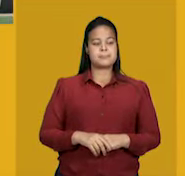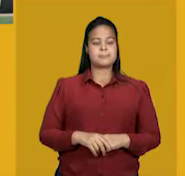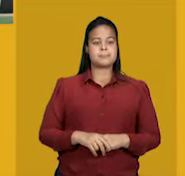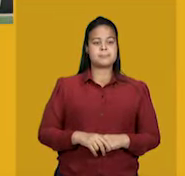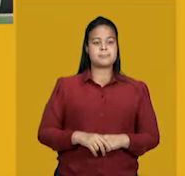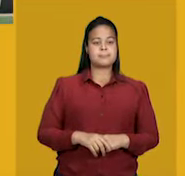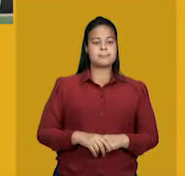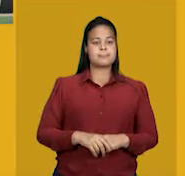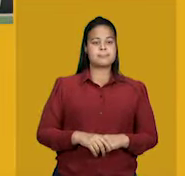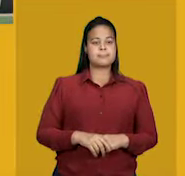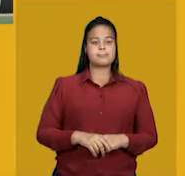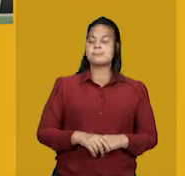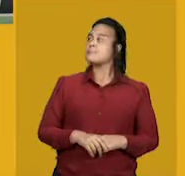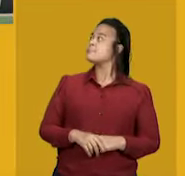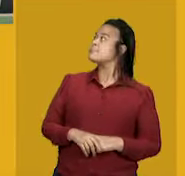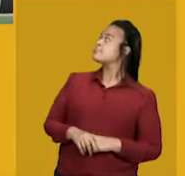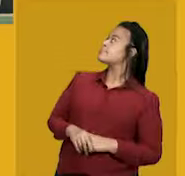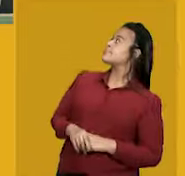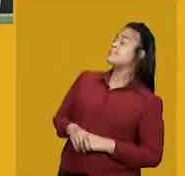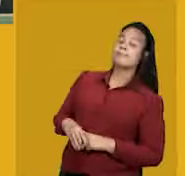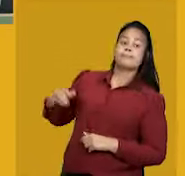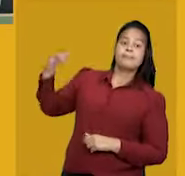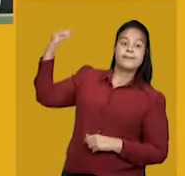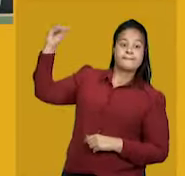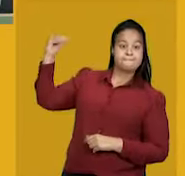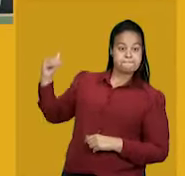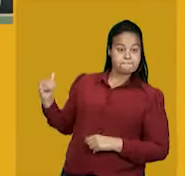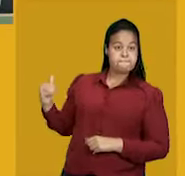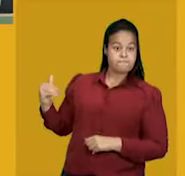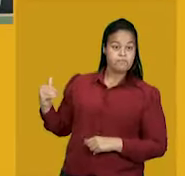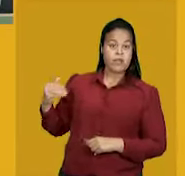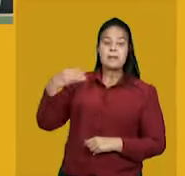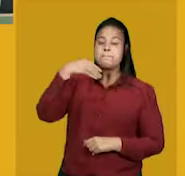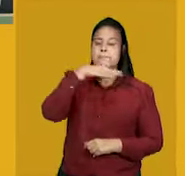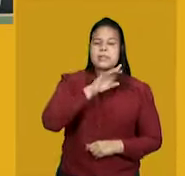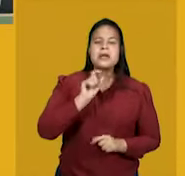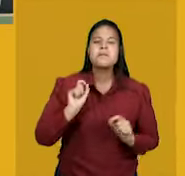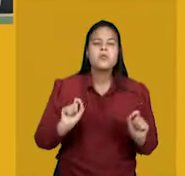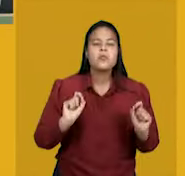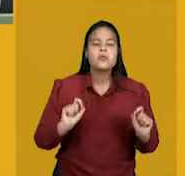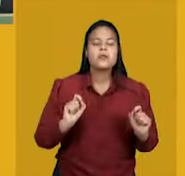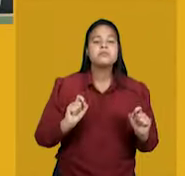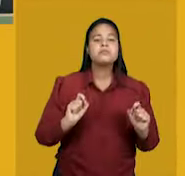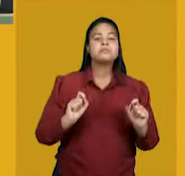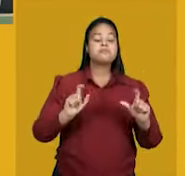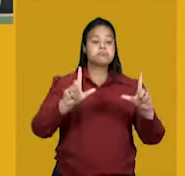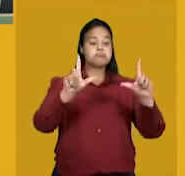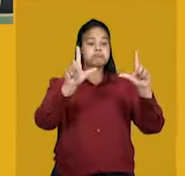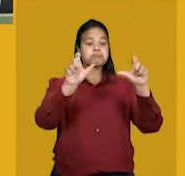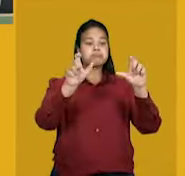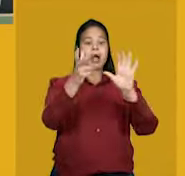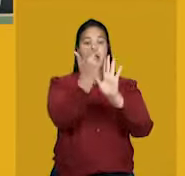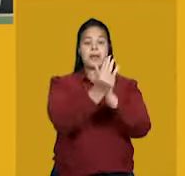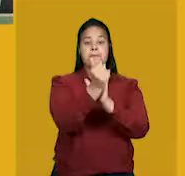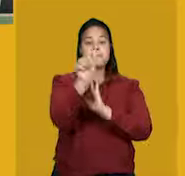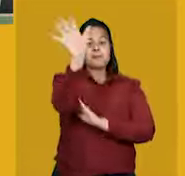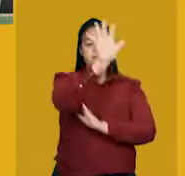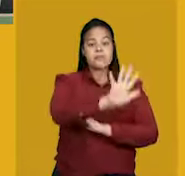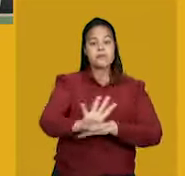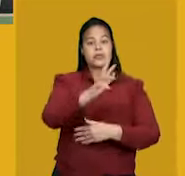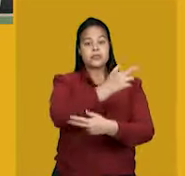Bom, então, partindo desse princípio, você vai ver aqui, né, nessa ilustração, mais algumas